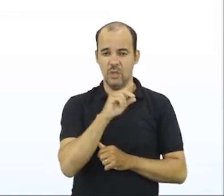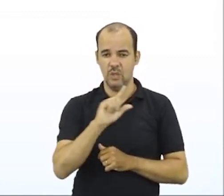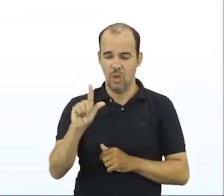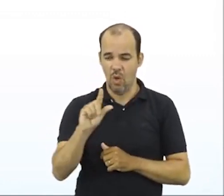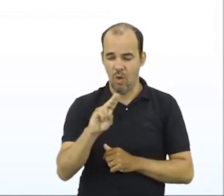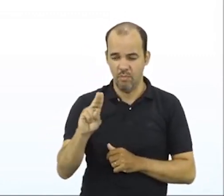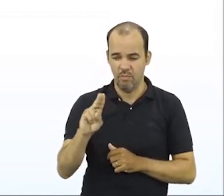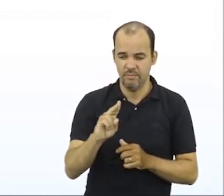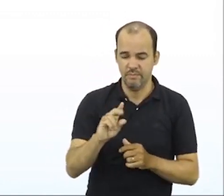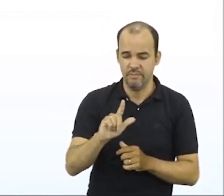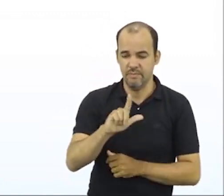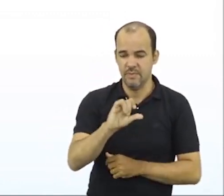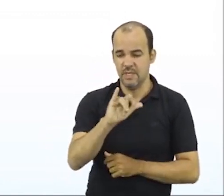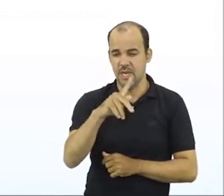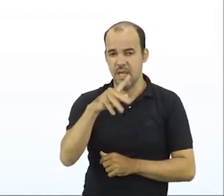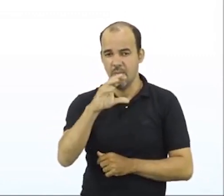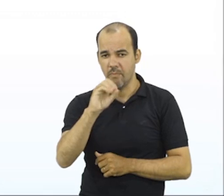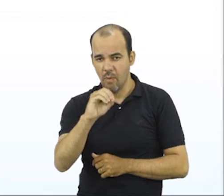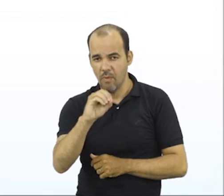lipoproteica.